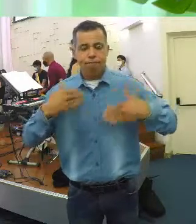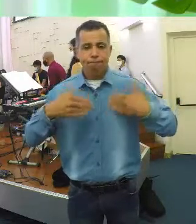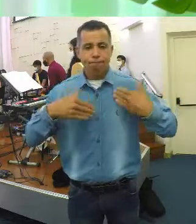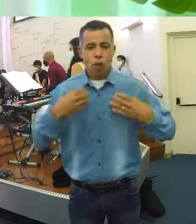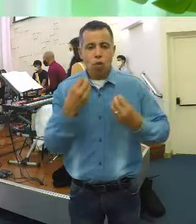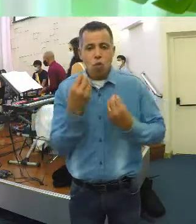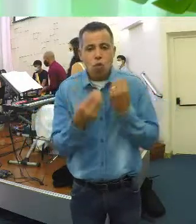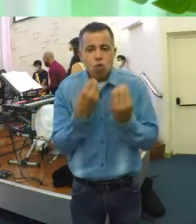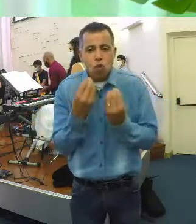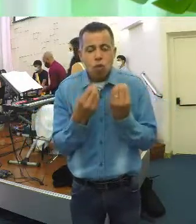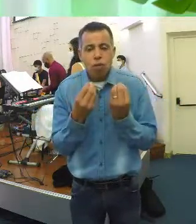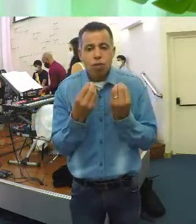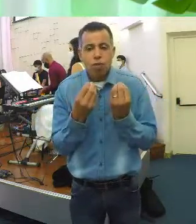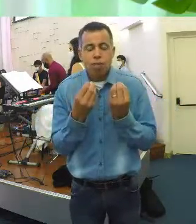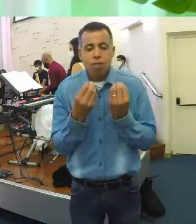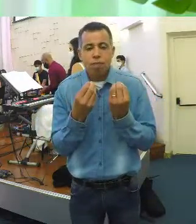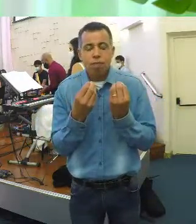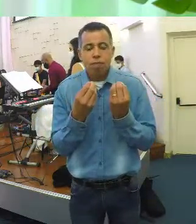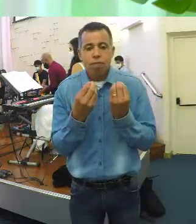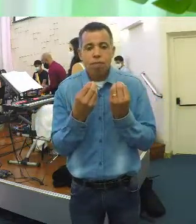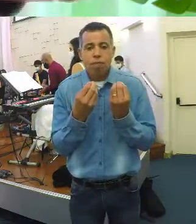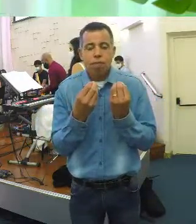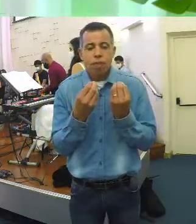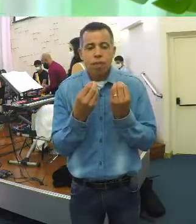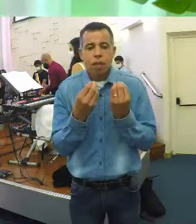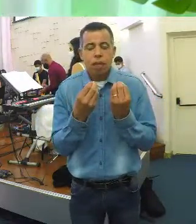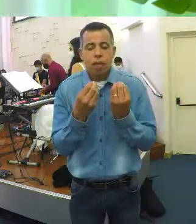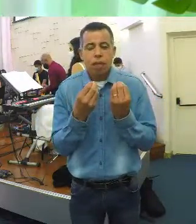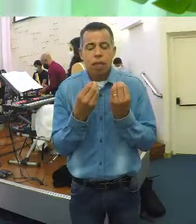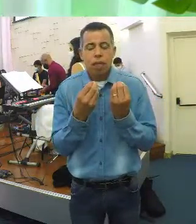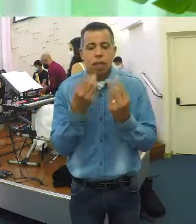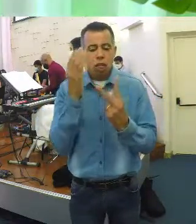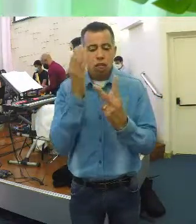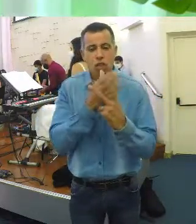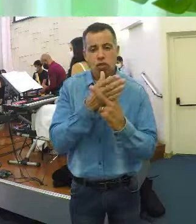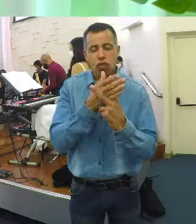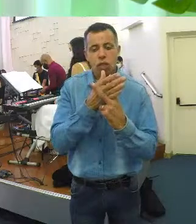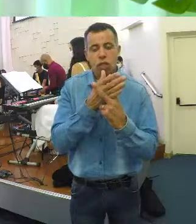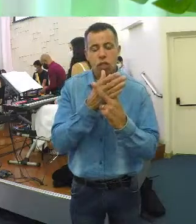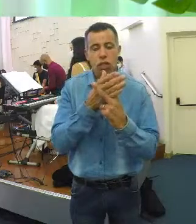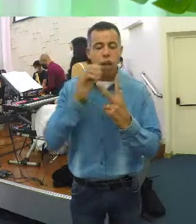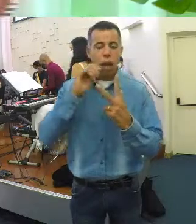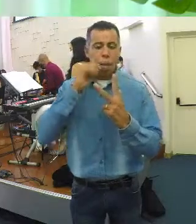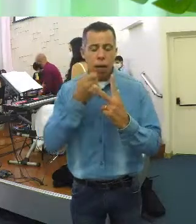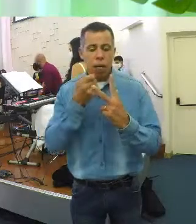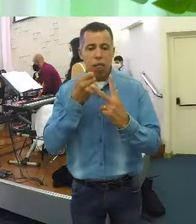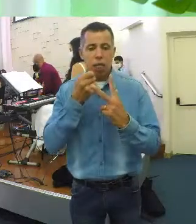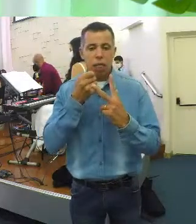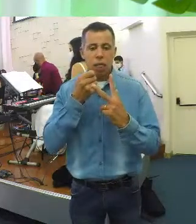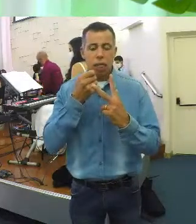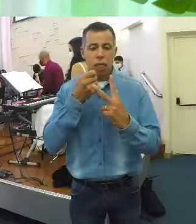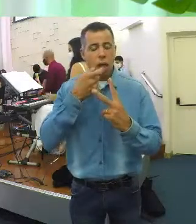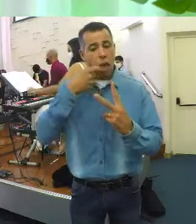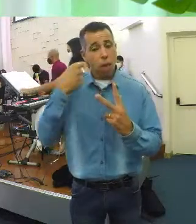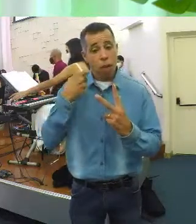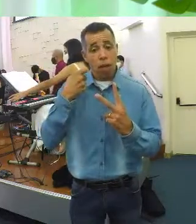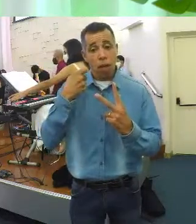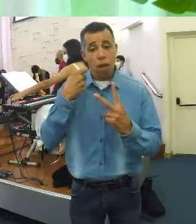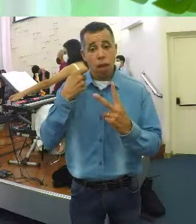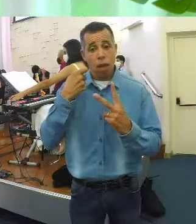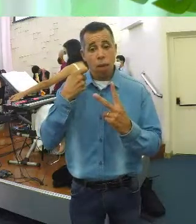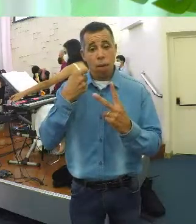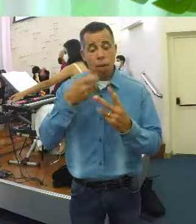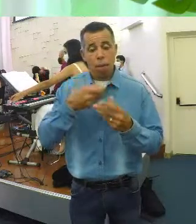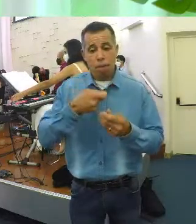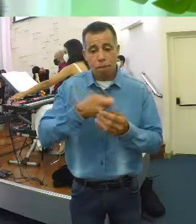faz isso, enquanto se divide e multiplica pães e peixes para alimentar uma multidão